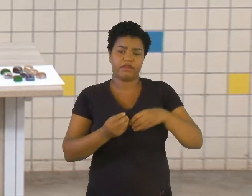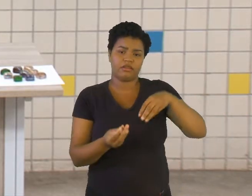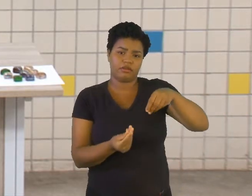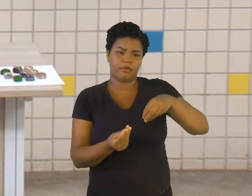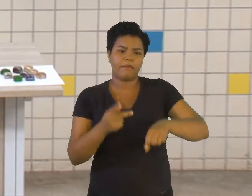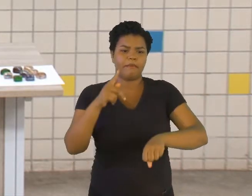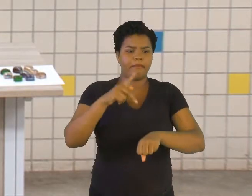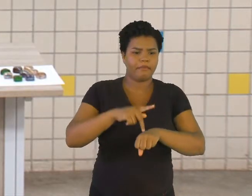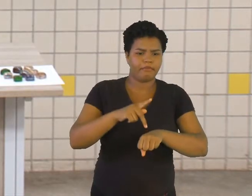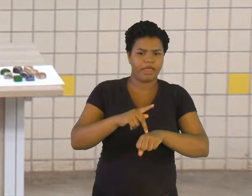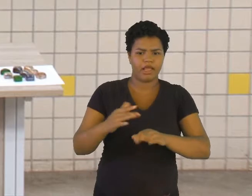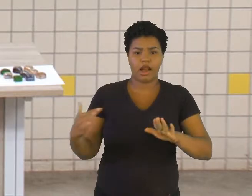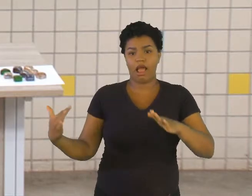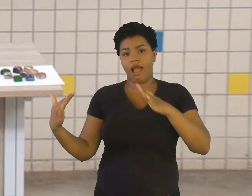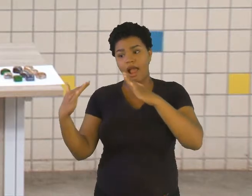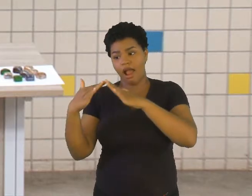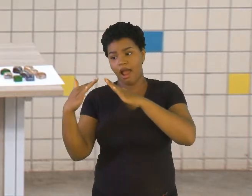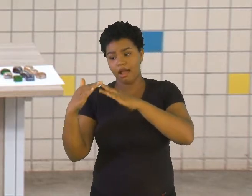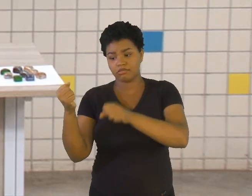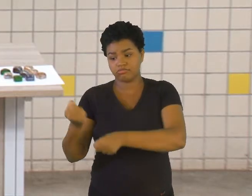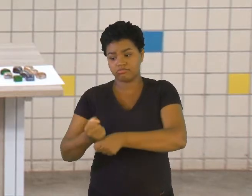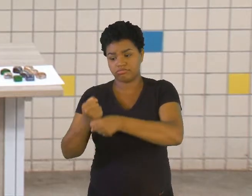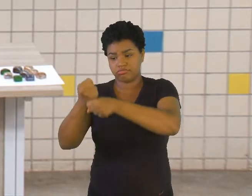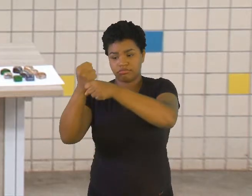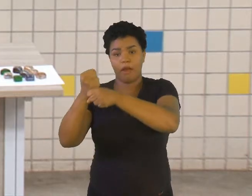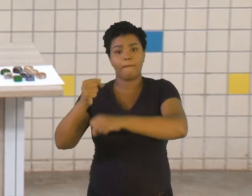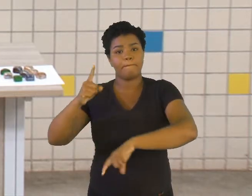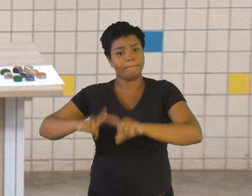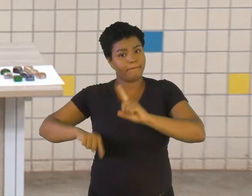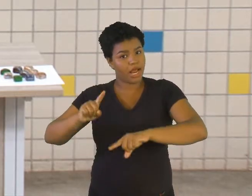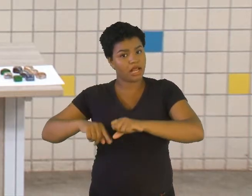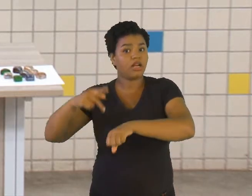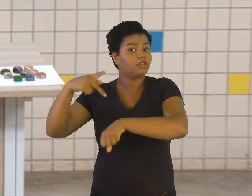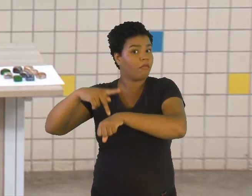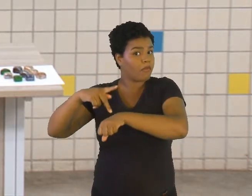pedras, casas feitas com